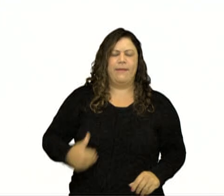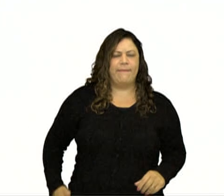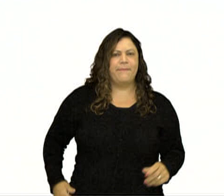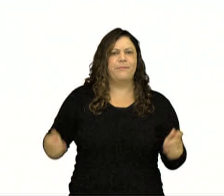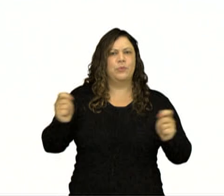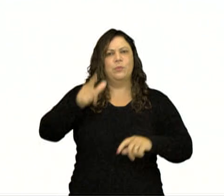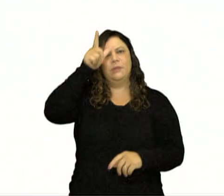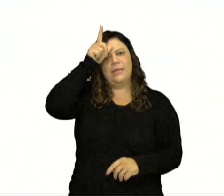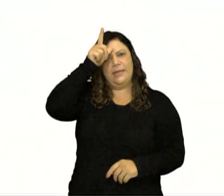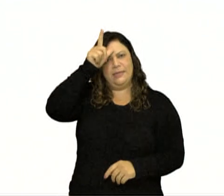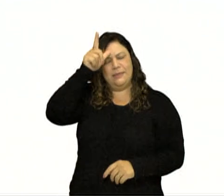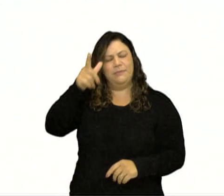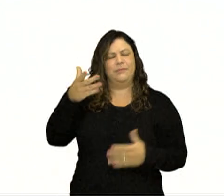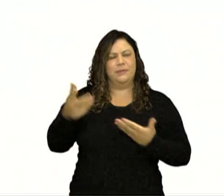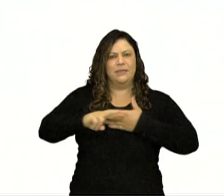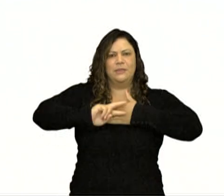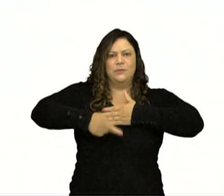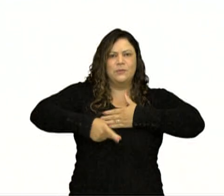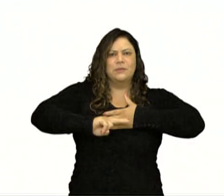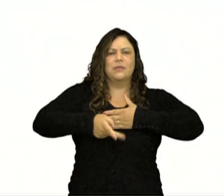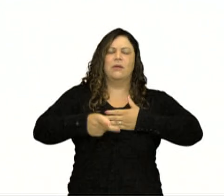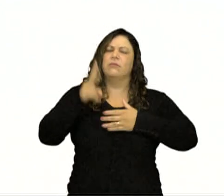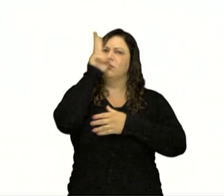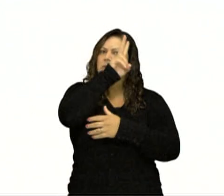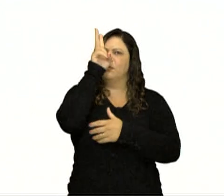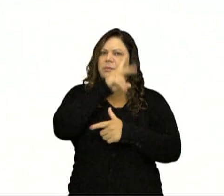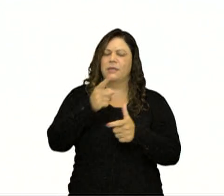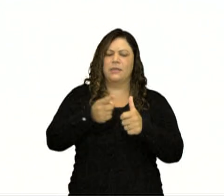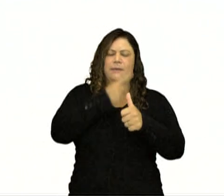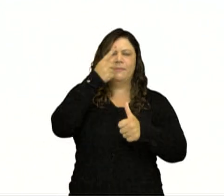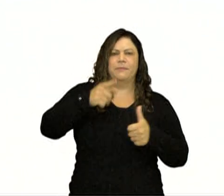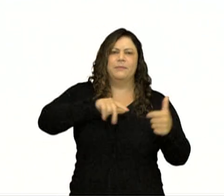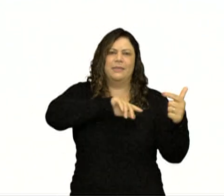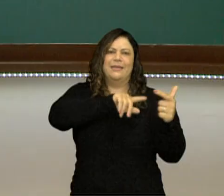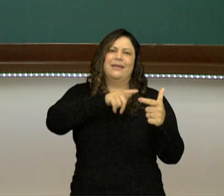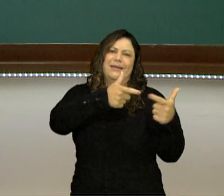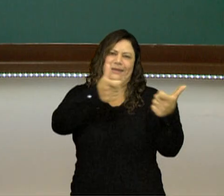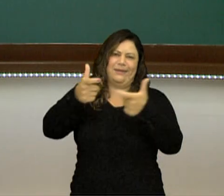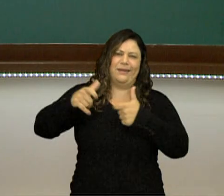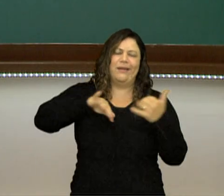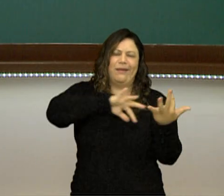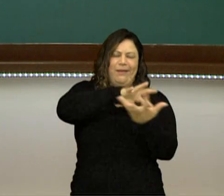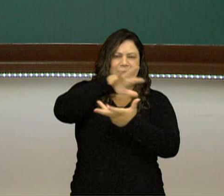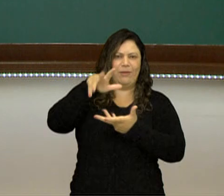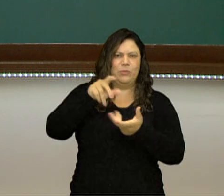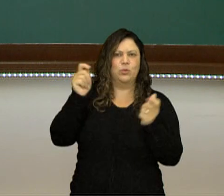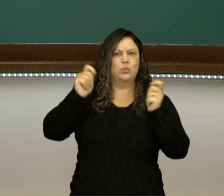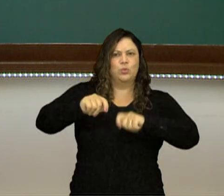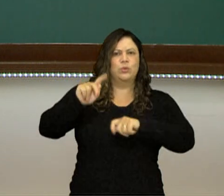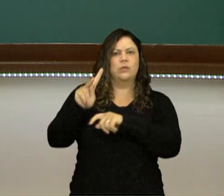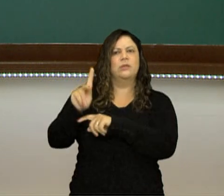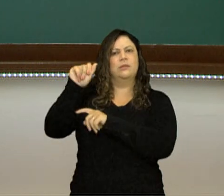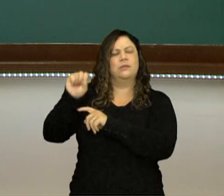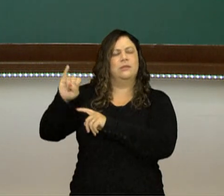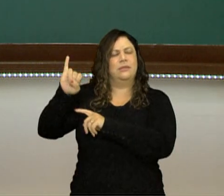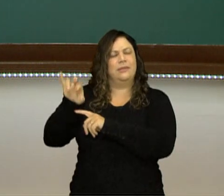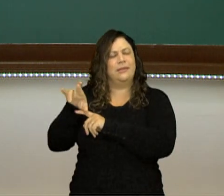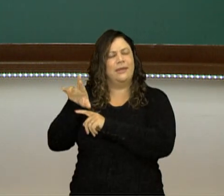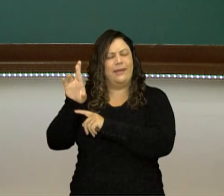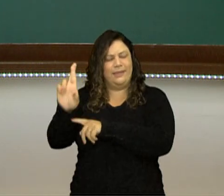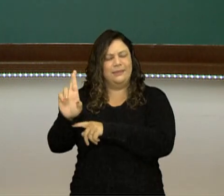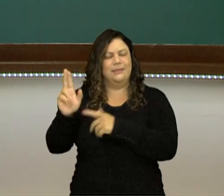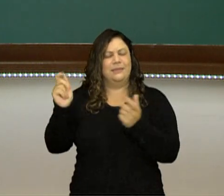Vamos lembrar que no final da Primeira Guerra Mundial, o Kaiser abdicou e quem fez a negociação de paz foi a